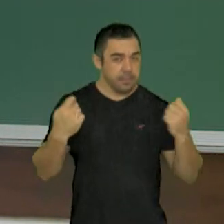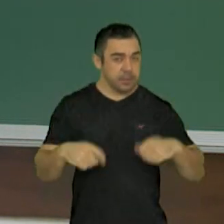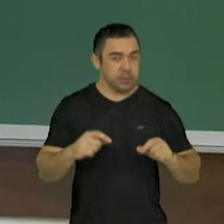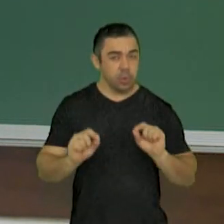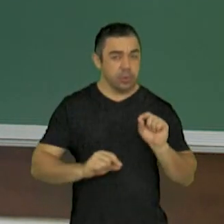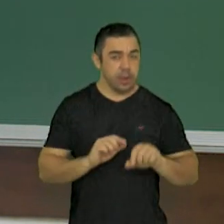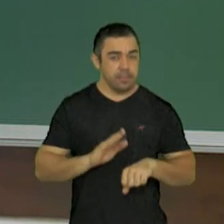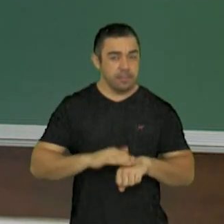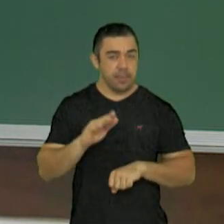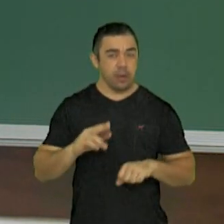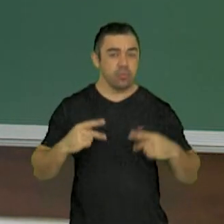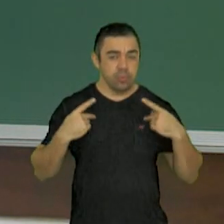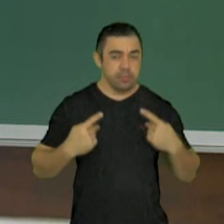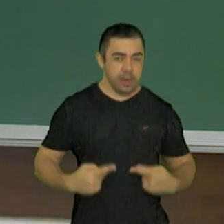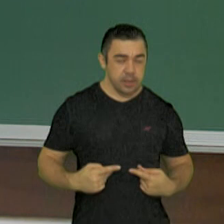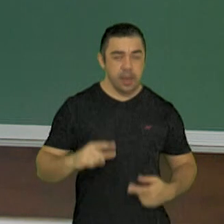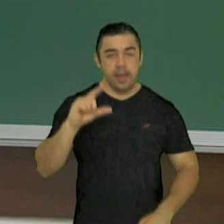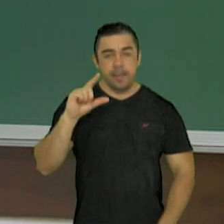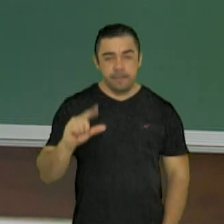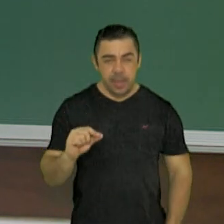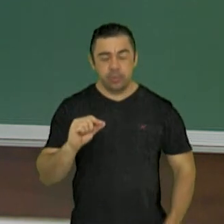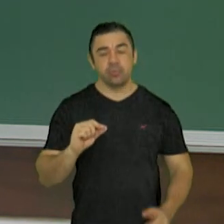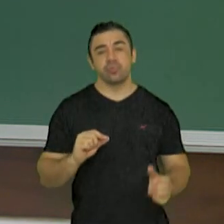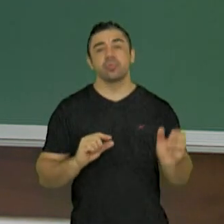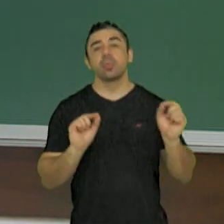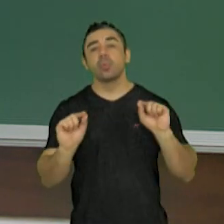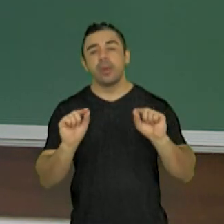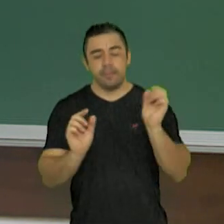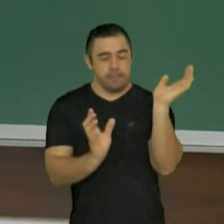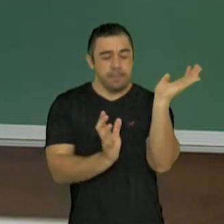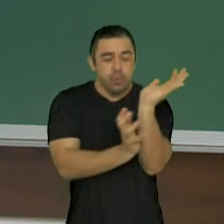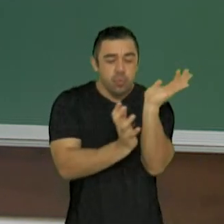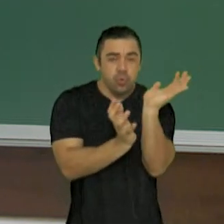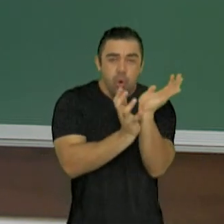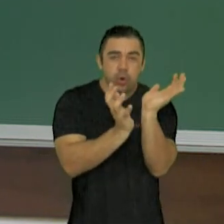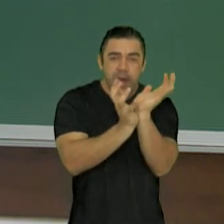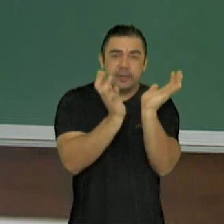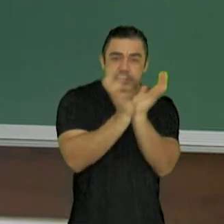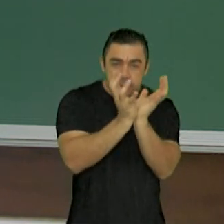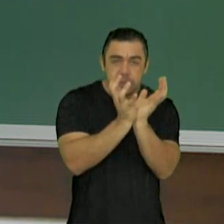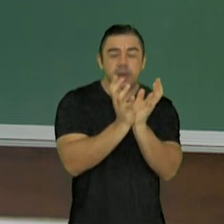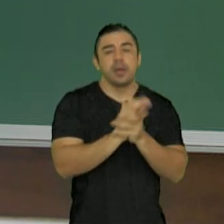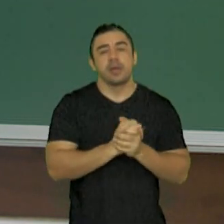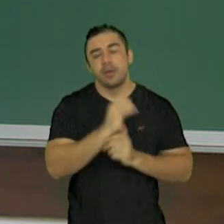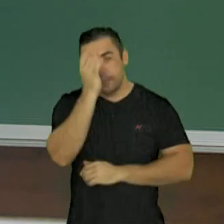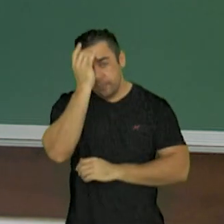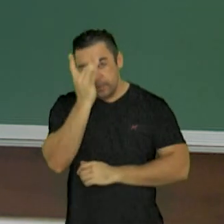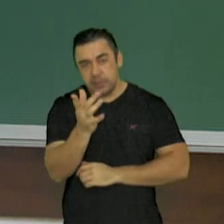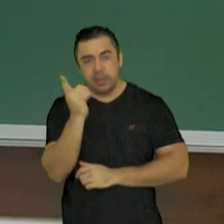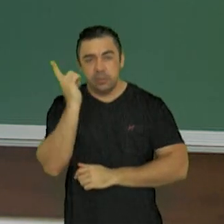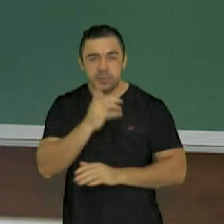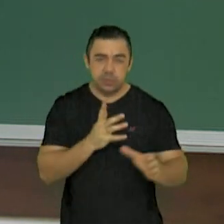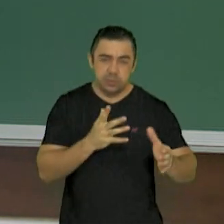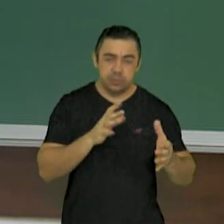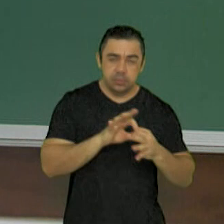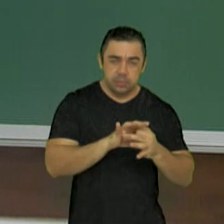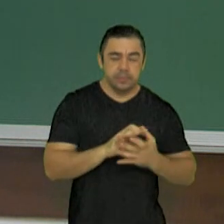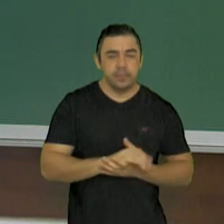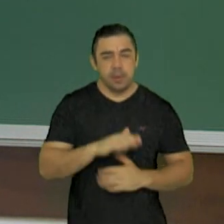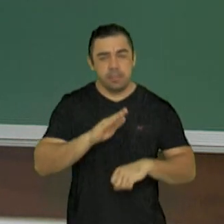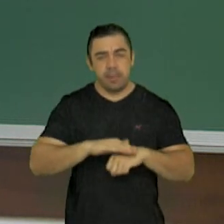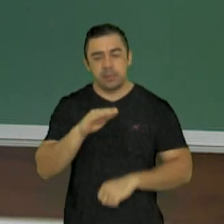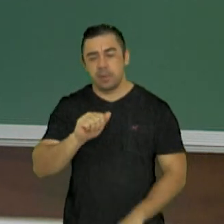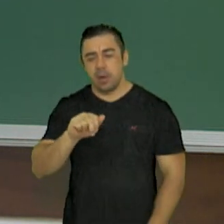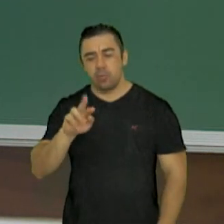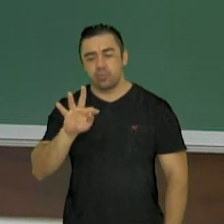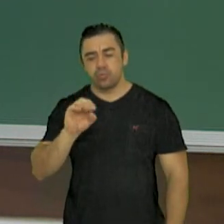mais humana, menos burocrática, tem a facilidade de acesso aos serviços, mais automatizada, que